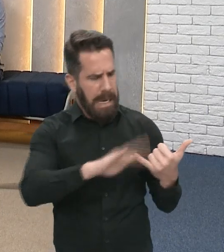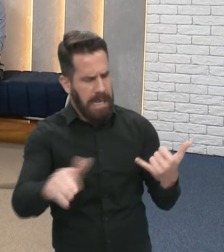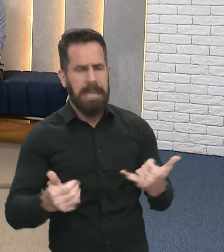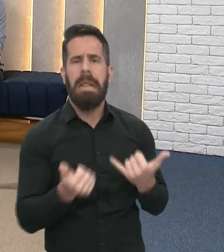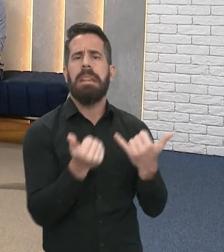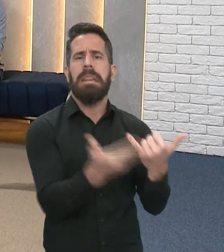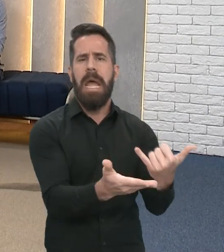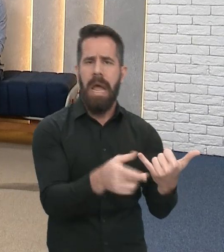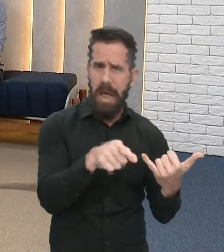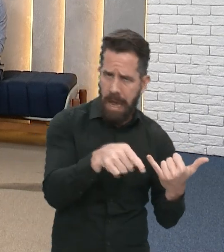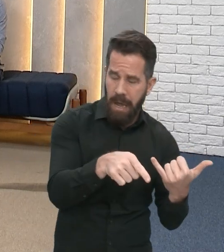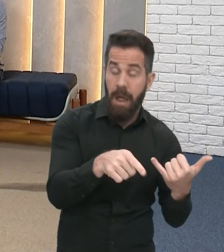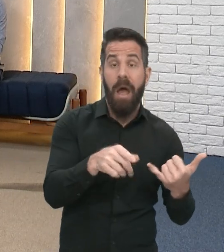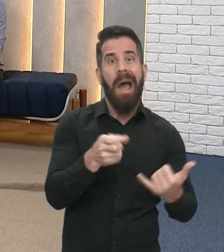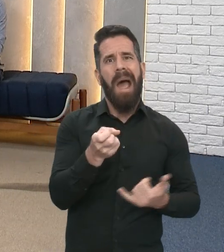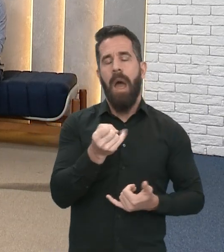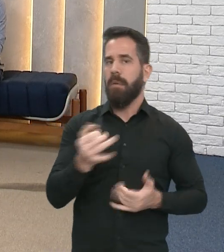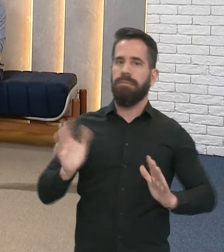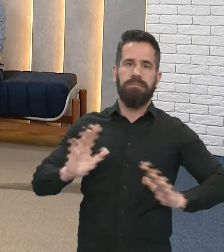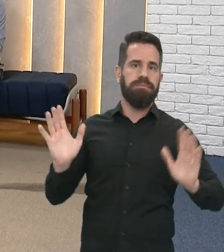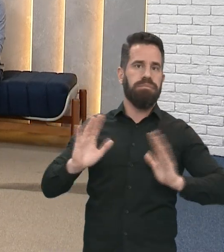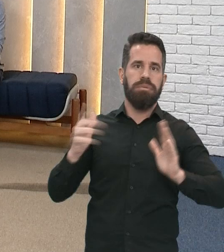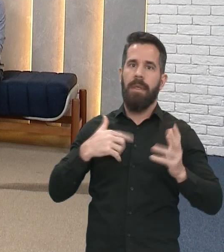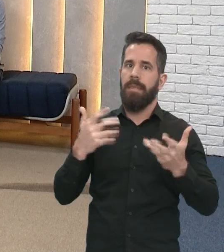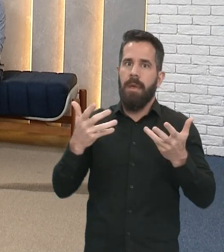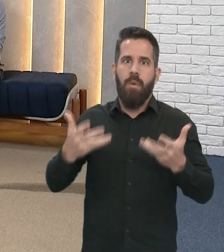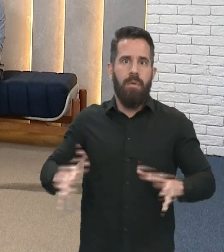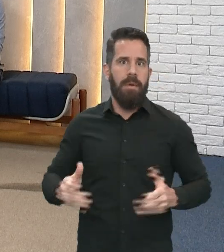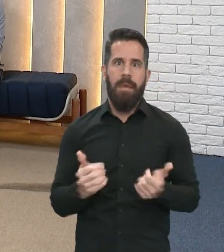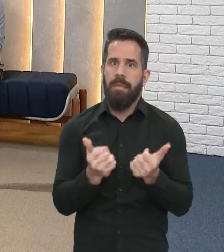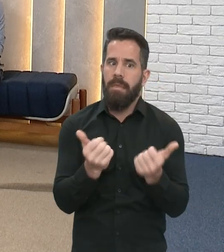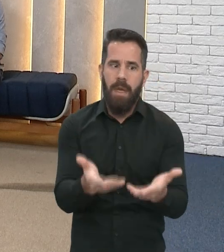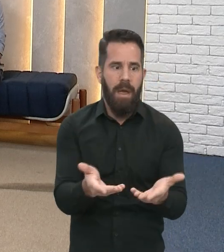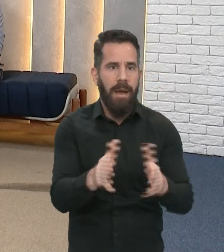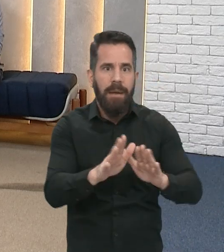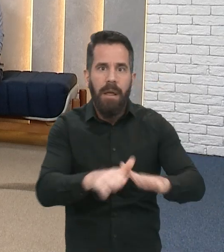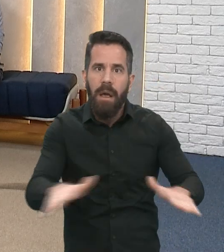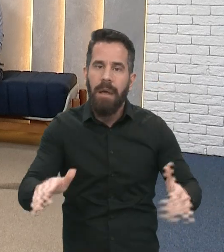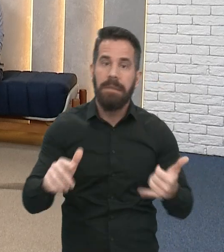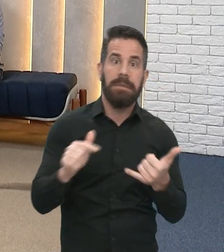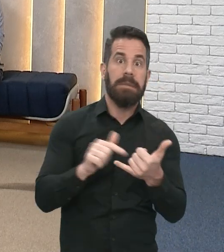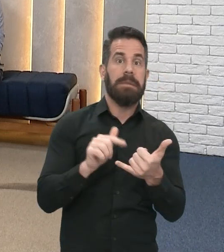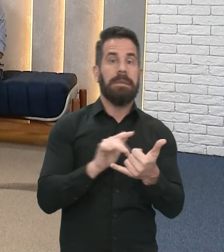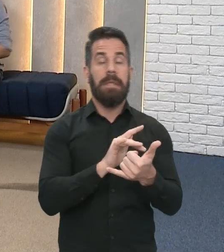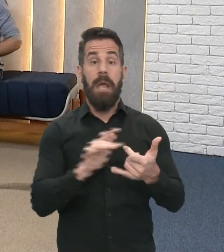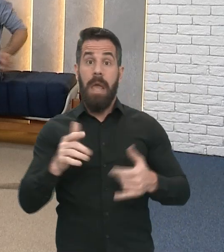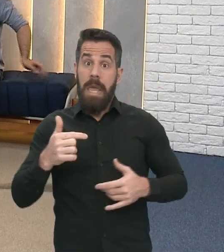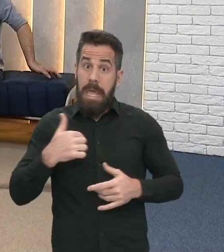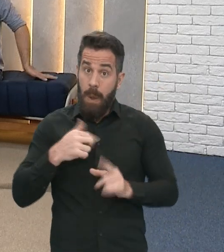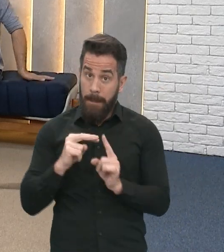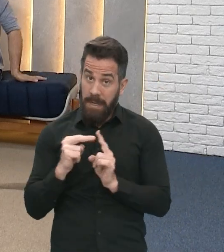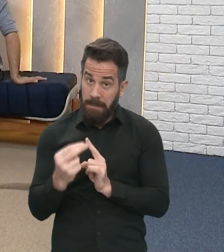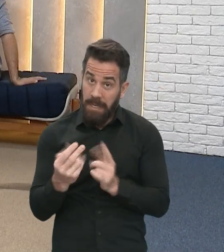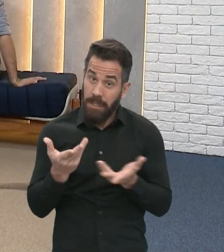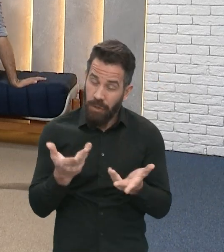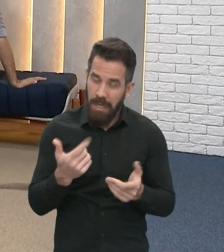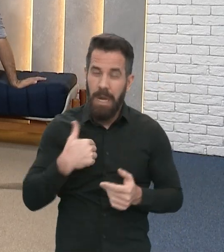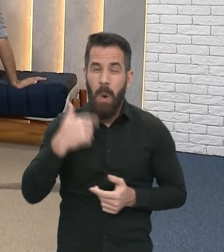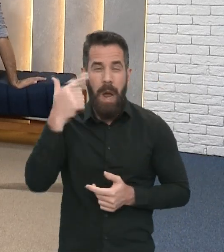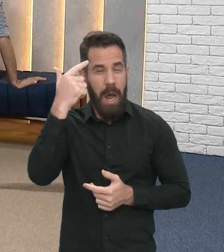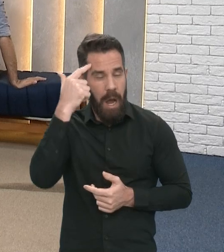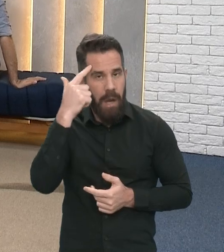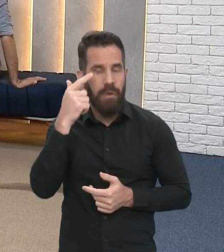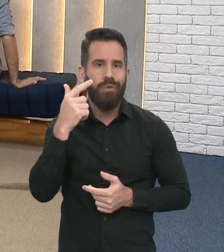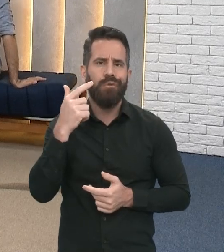infância, e outras que já não são tão a favor assim. O meu ponto de vista eu já começo colocando, acho que criança perde muito